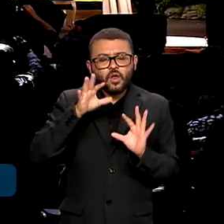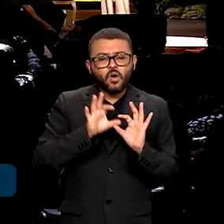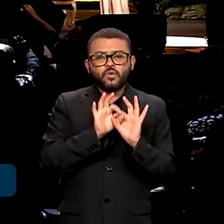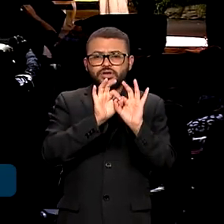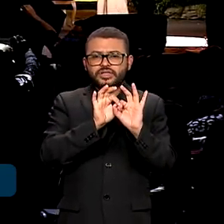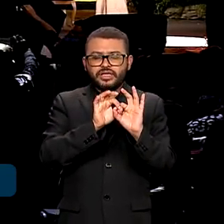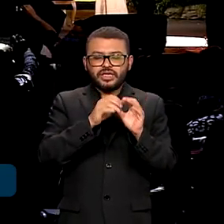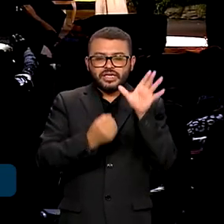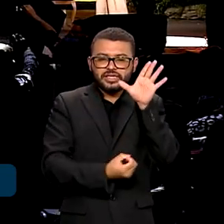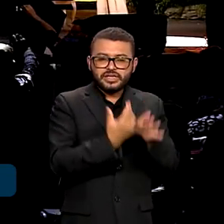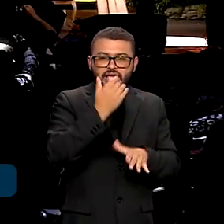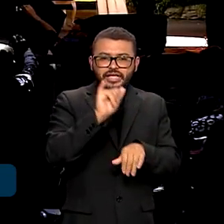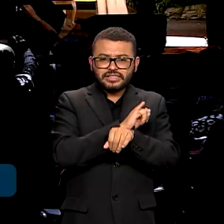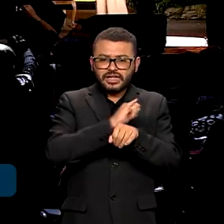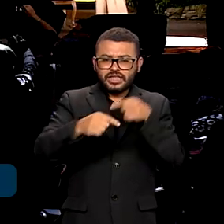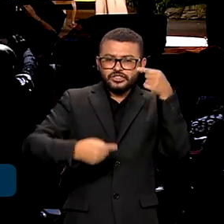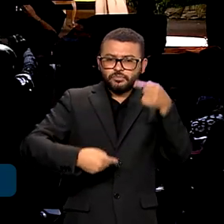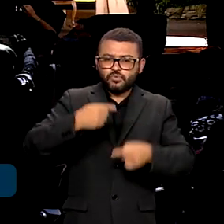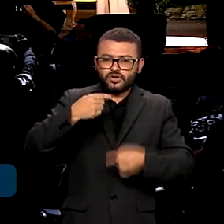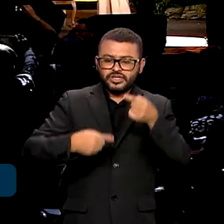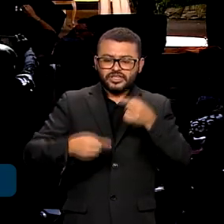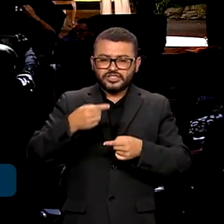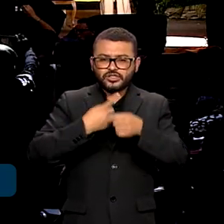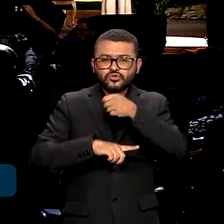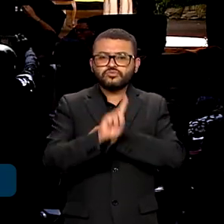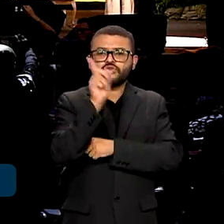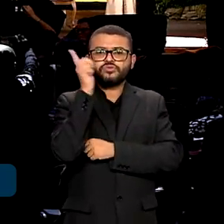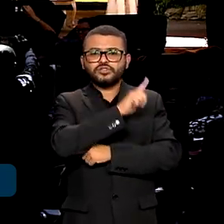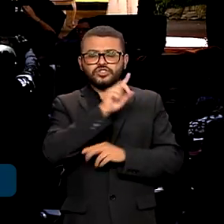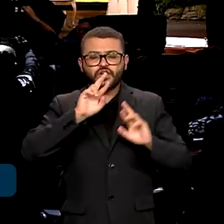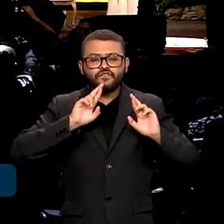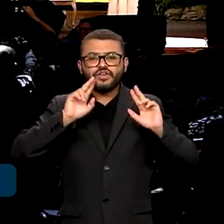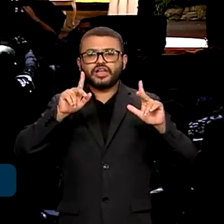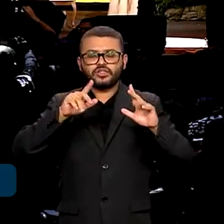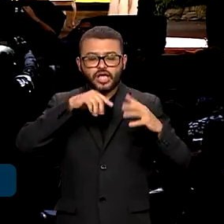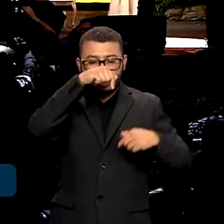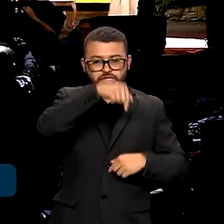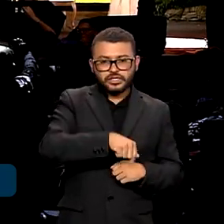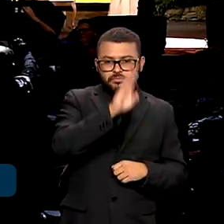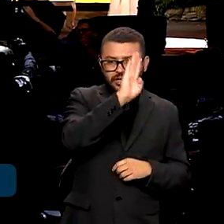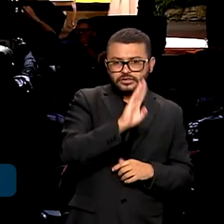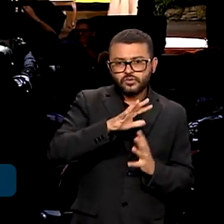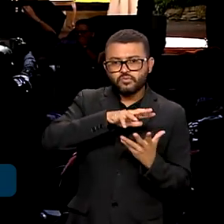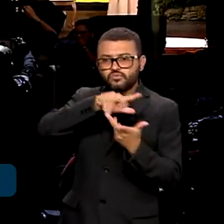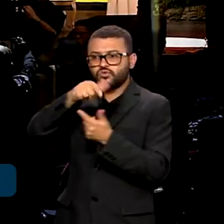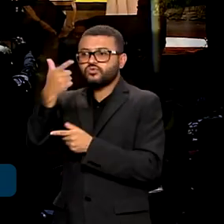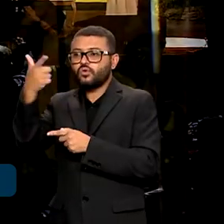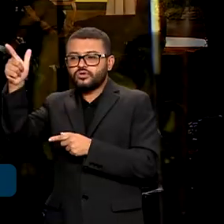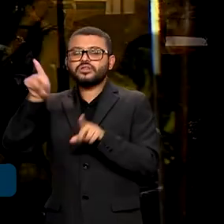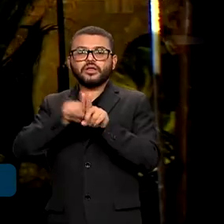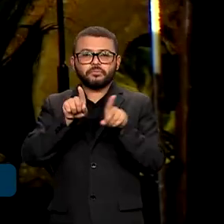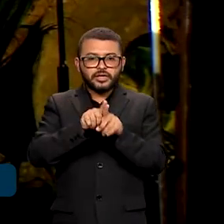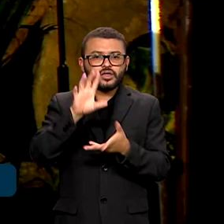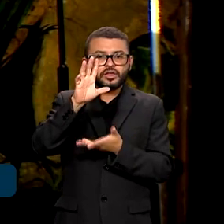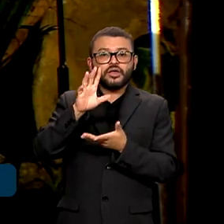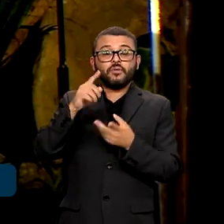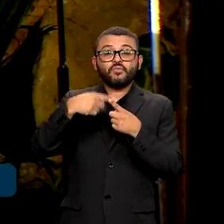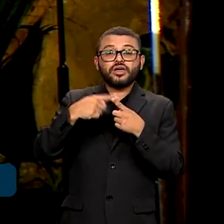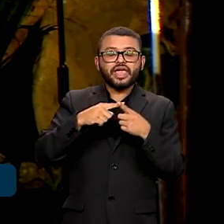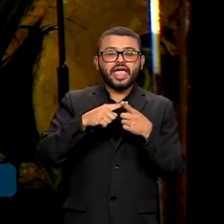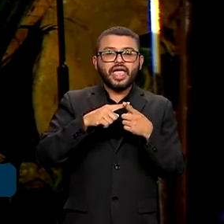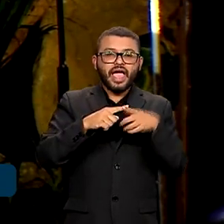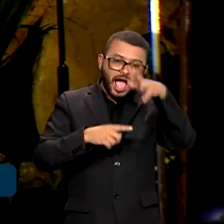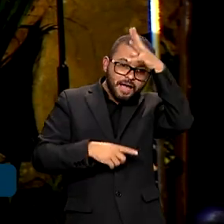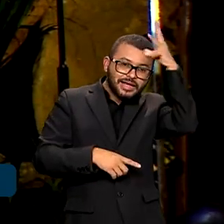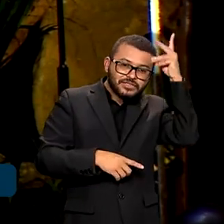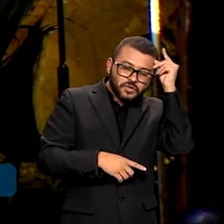de políticas que faça a diferença aqui no mundo. Afinal de contas, a Amazônia, muita gente diz que